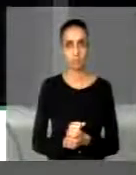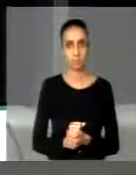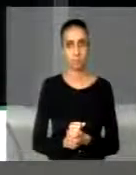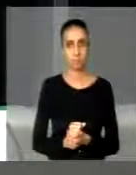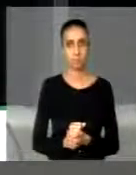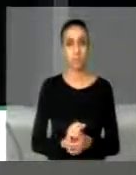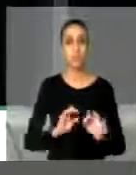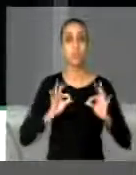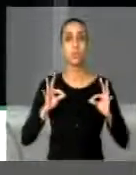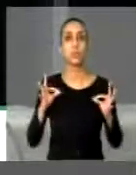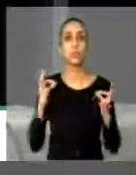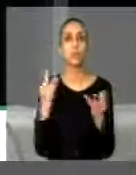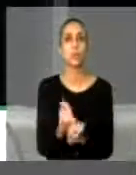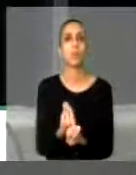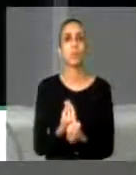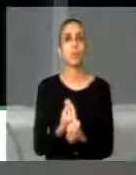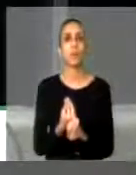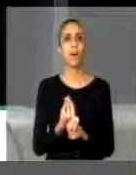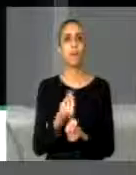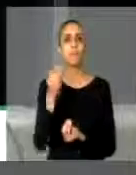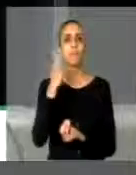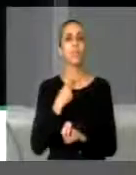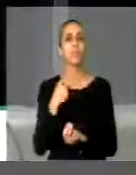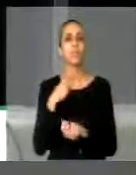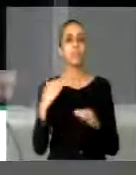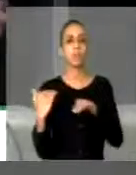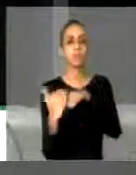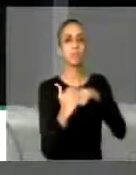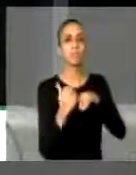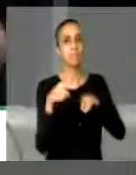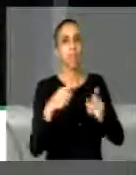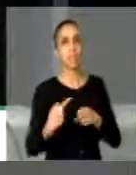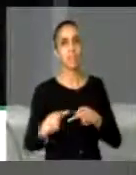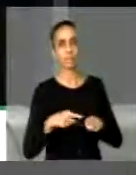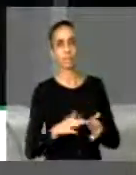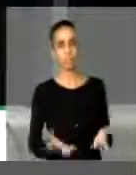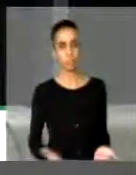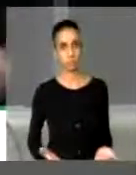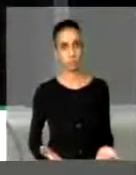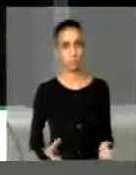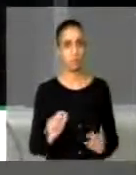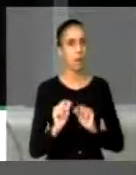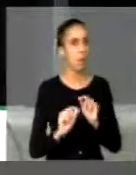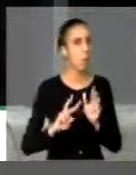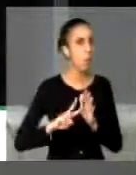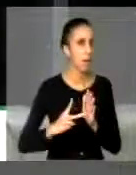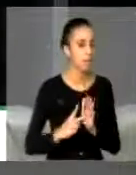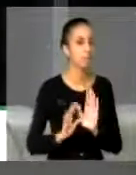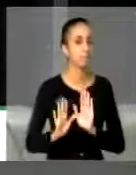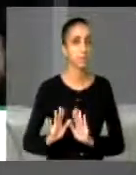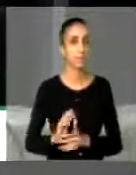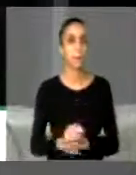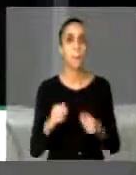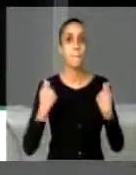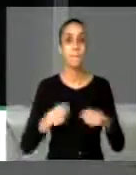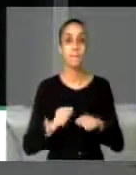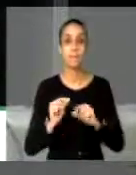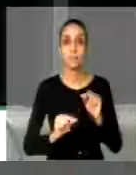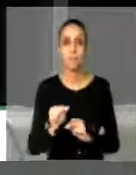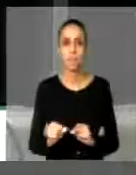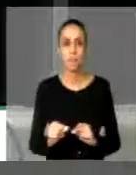integralidade para a equidade. O que significa isso? Nós temos que fazer uma análise